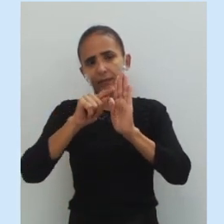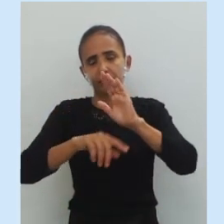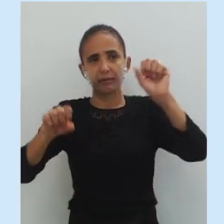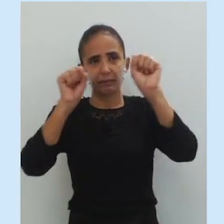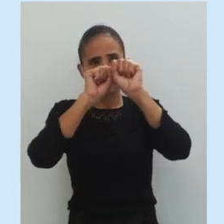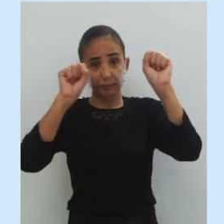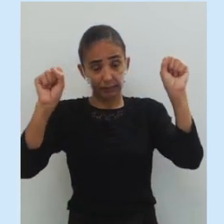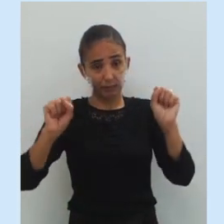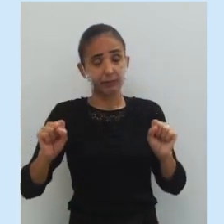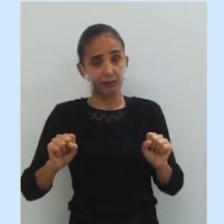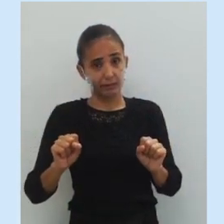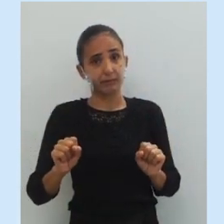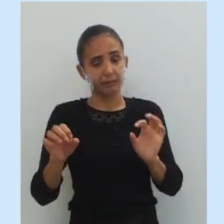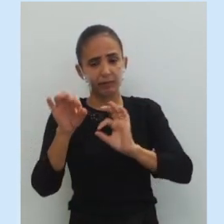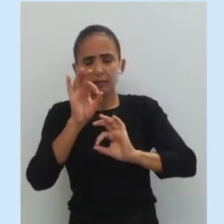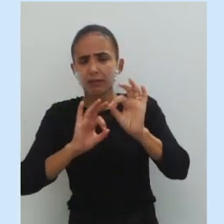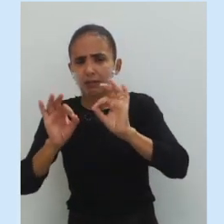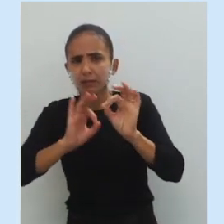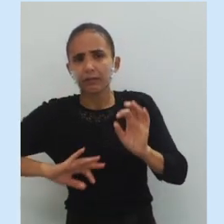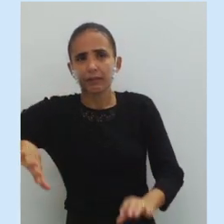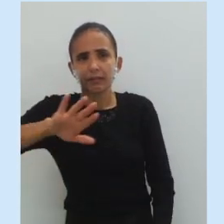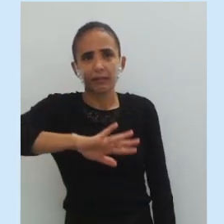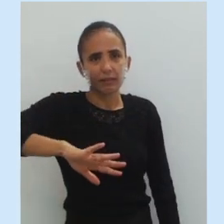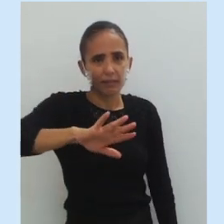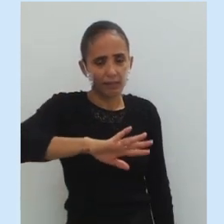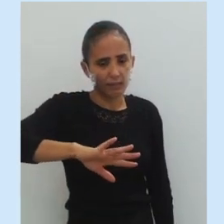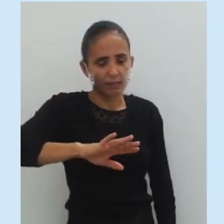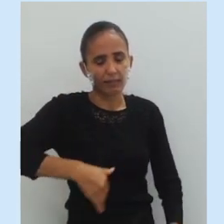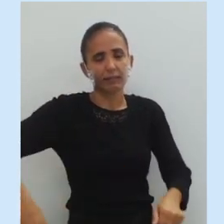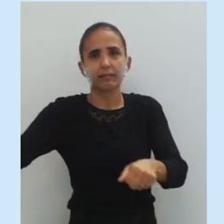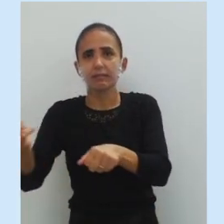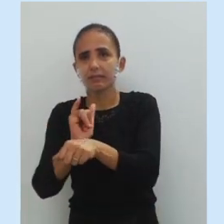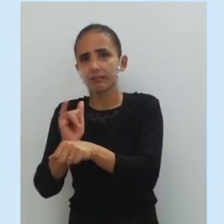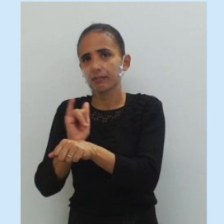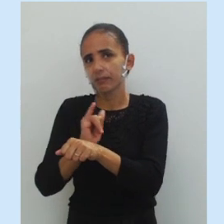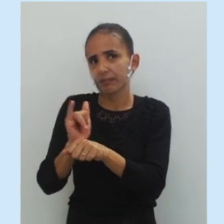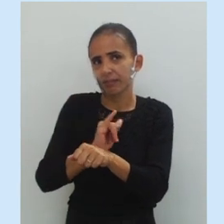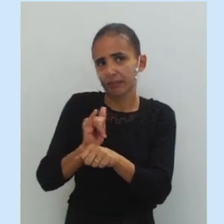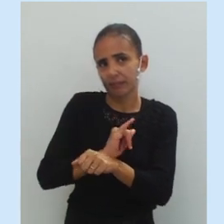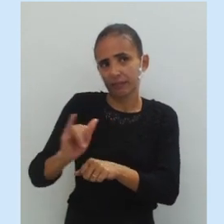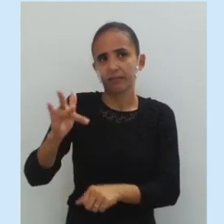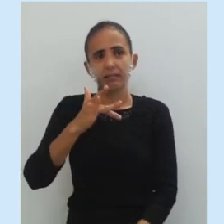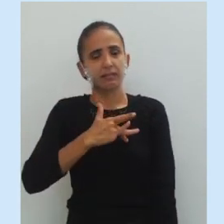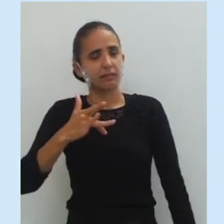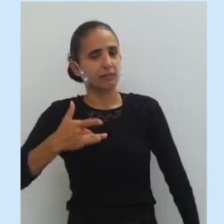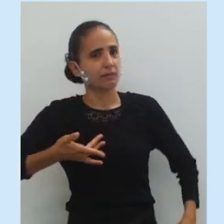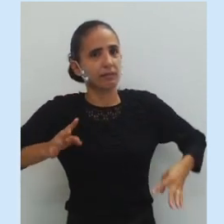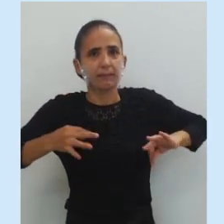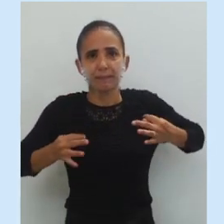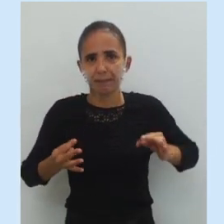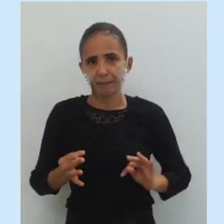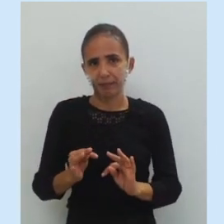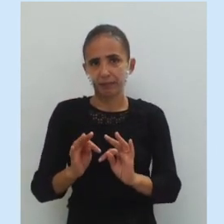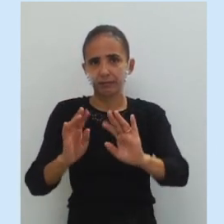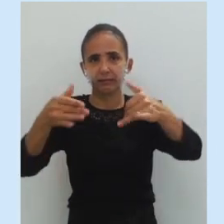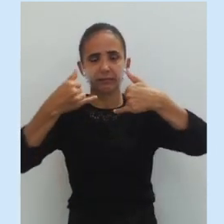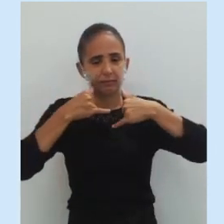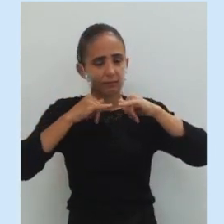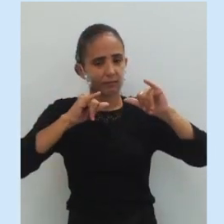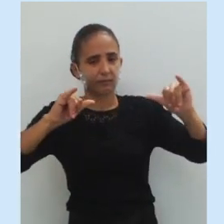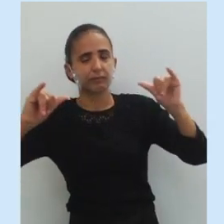mobilizadores em áreas estratégicas, ou seja, saúde, tecnologia de informação